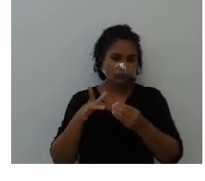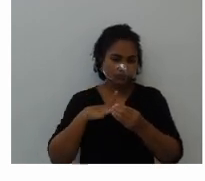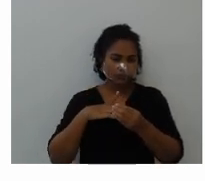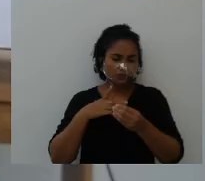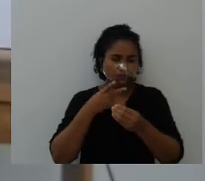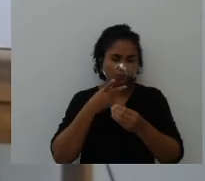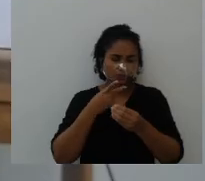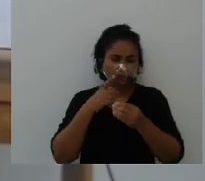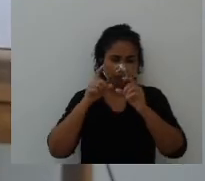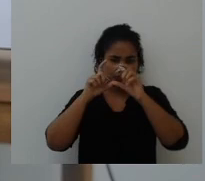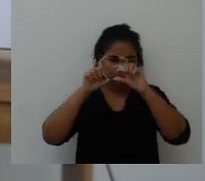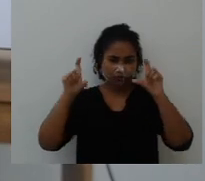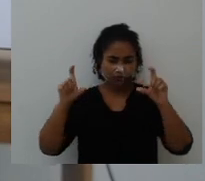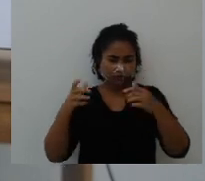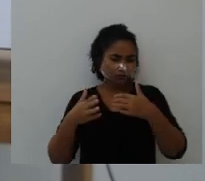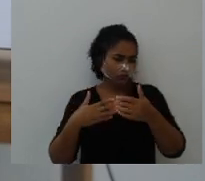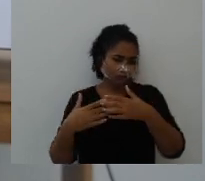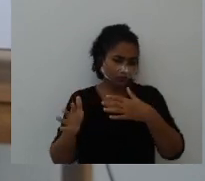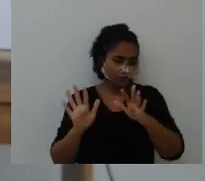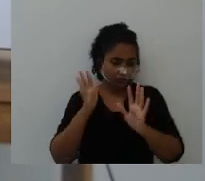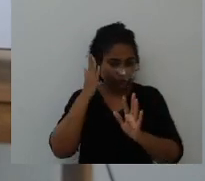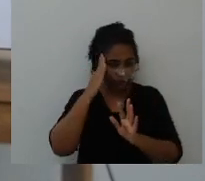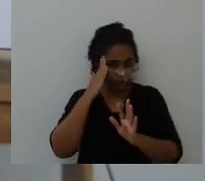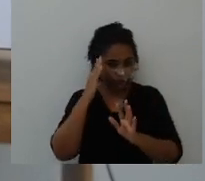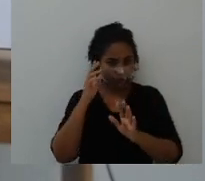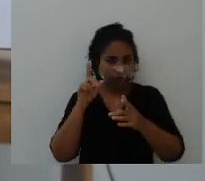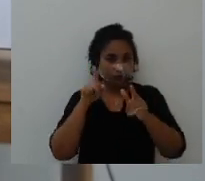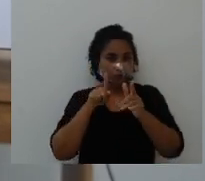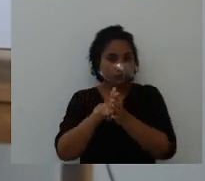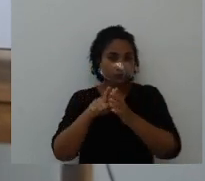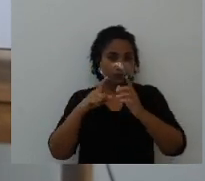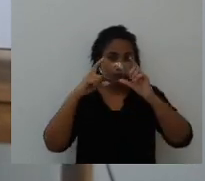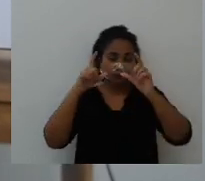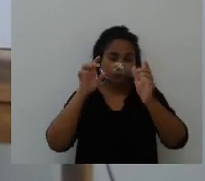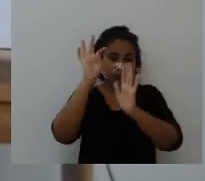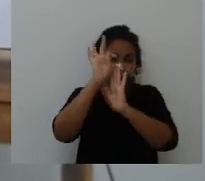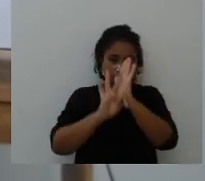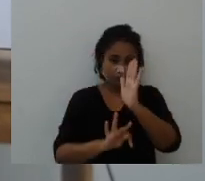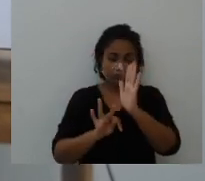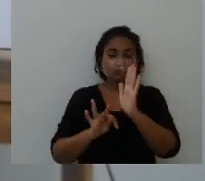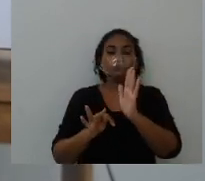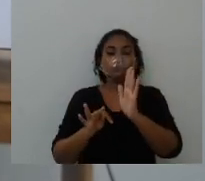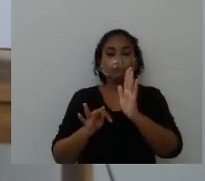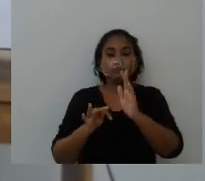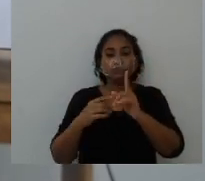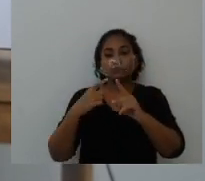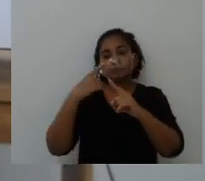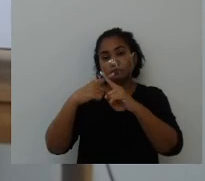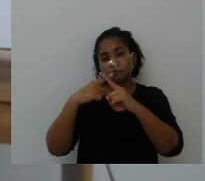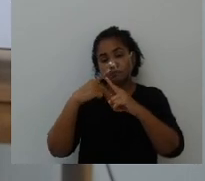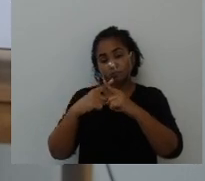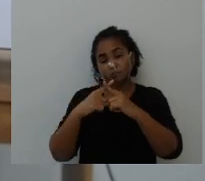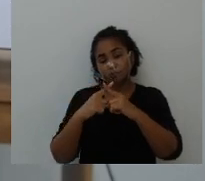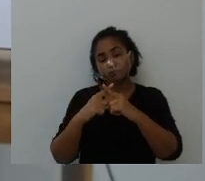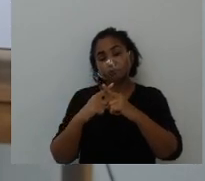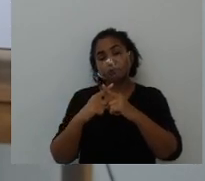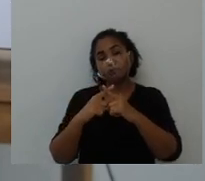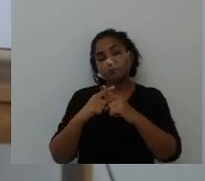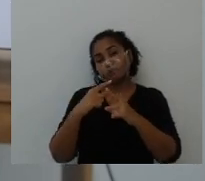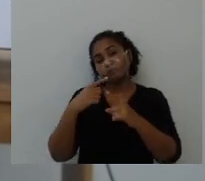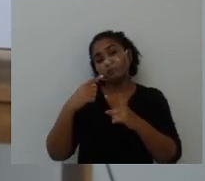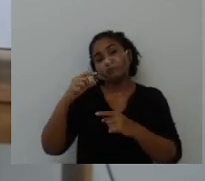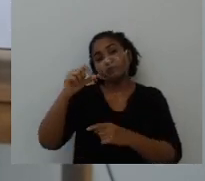diz ou não diz, isso não vai interferir, você vai ver, multiplica, ó, quem está em pé, multiplica pelo seno do ângulo. Multiplicamos pelo